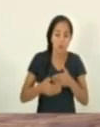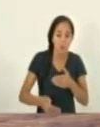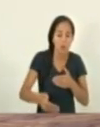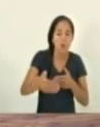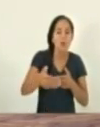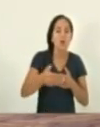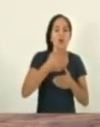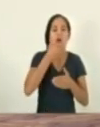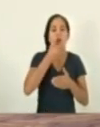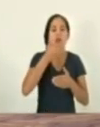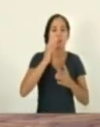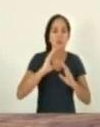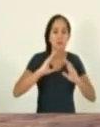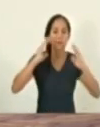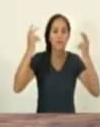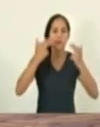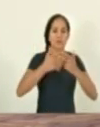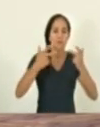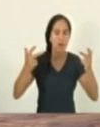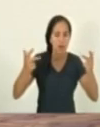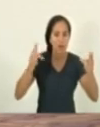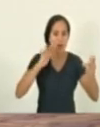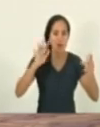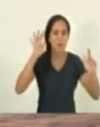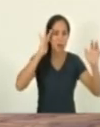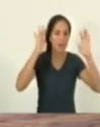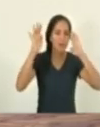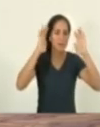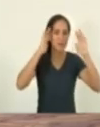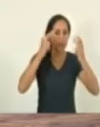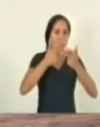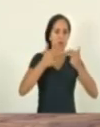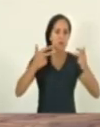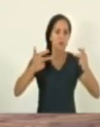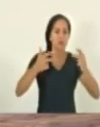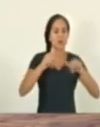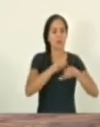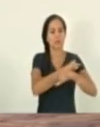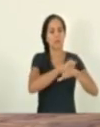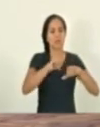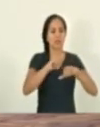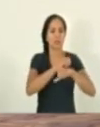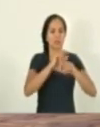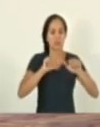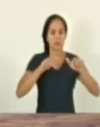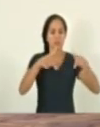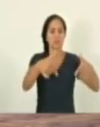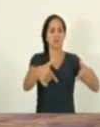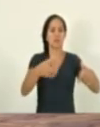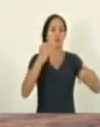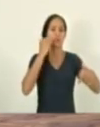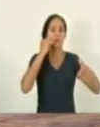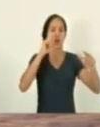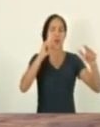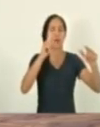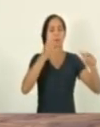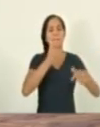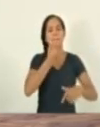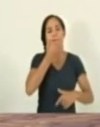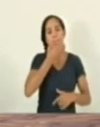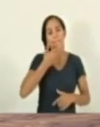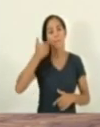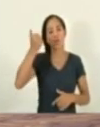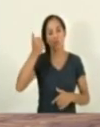de ano, época de pensar em novas resoluções, no que precisamos fazer para melhorarmos.